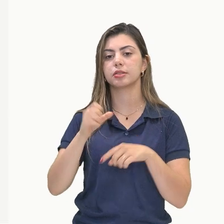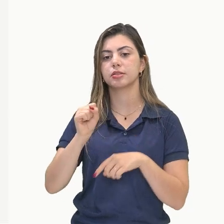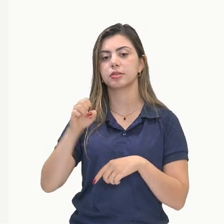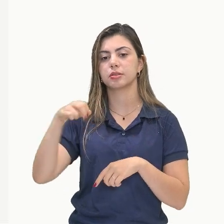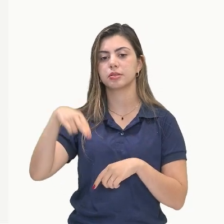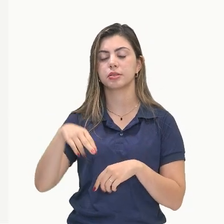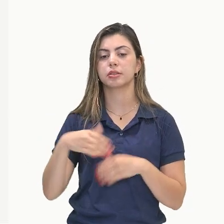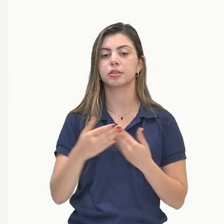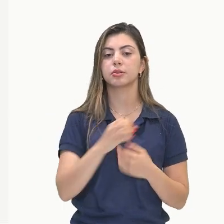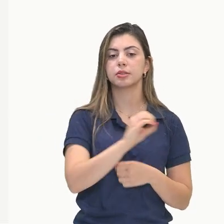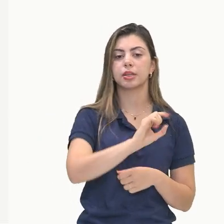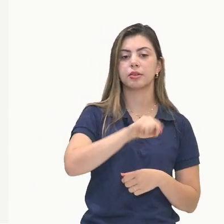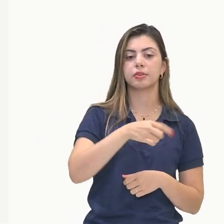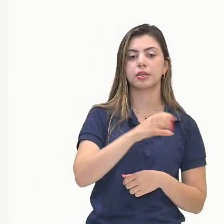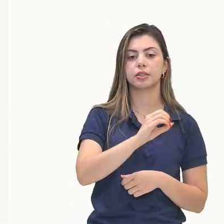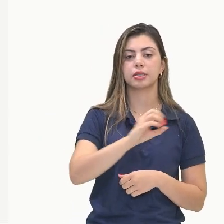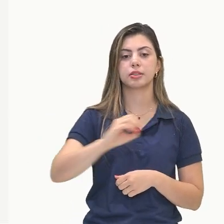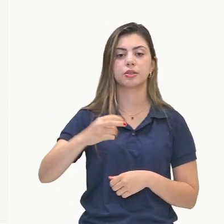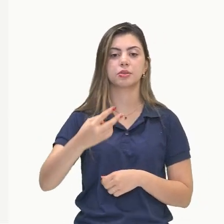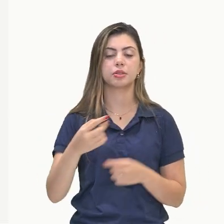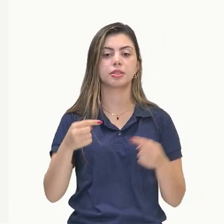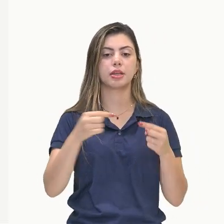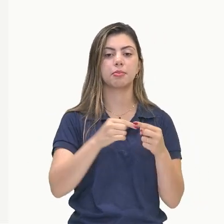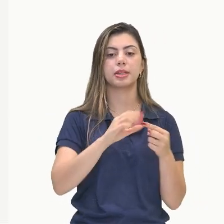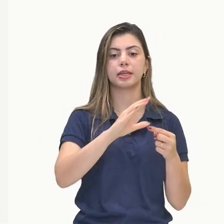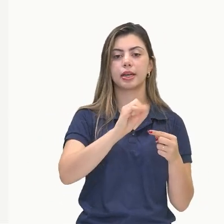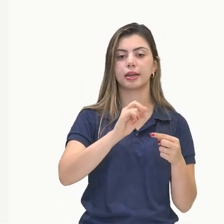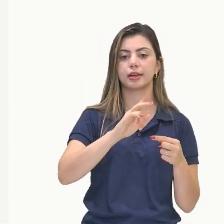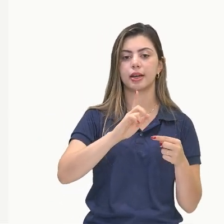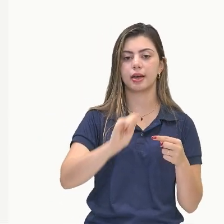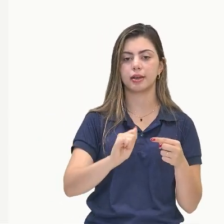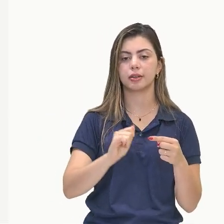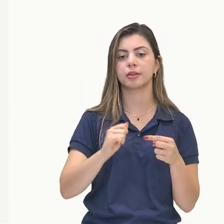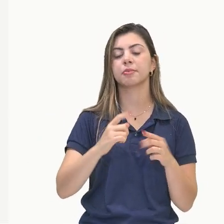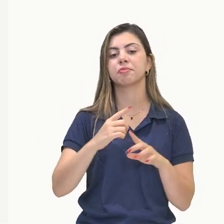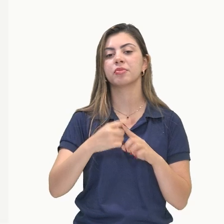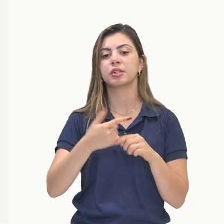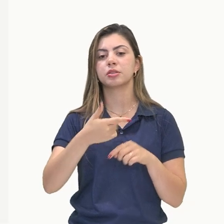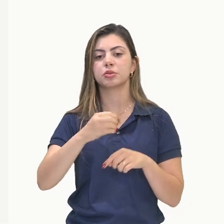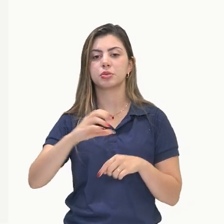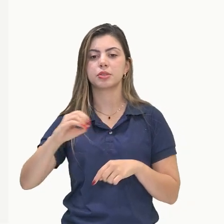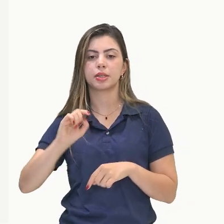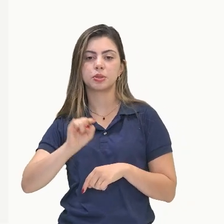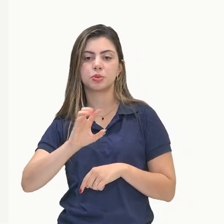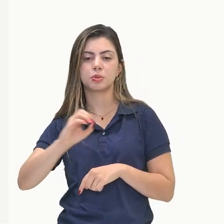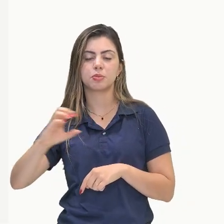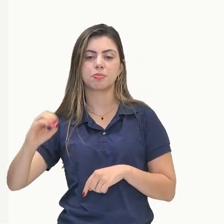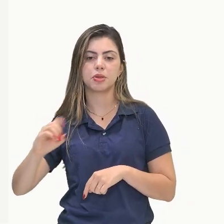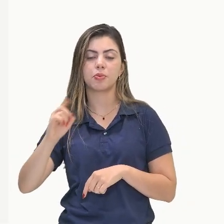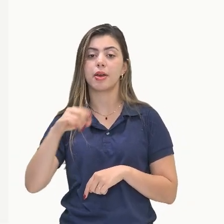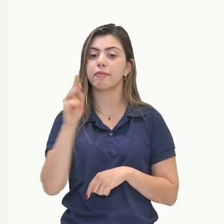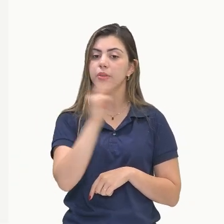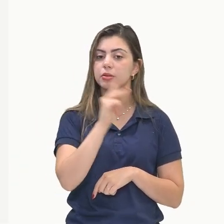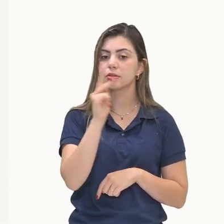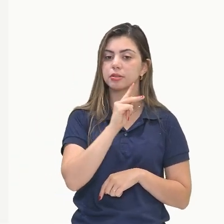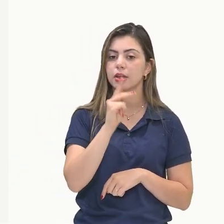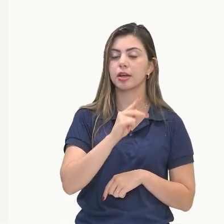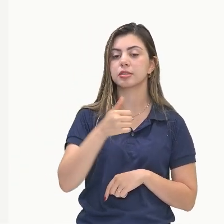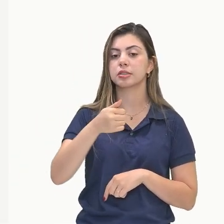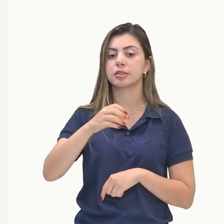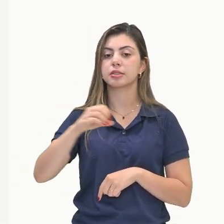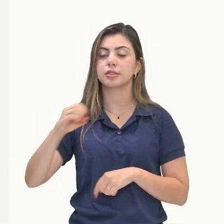0,0002 é a carga, 200 mil é o valor da velocidade, 100 é o valor do